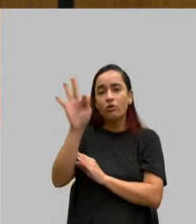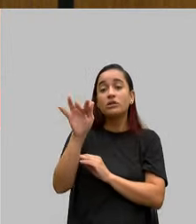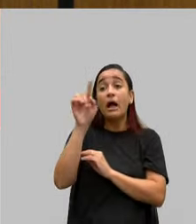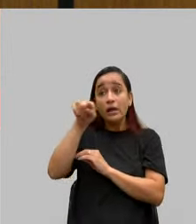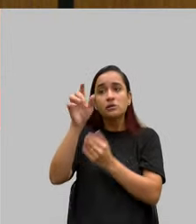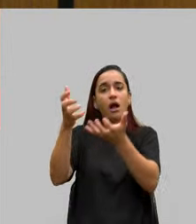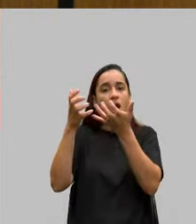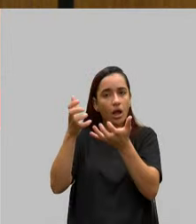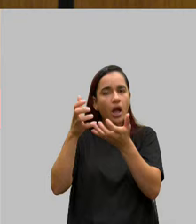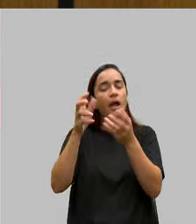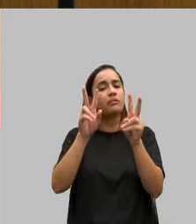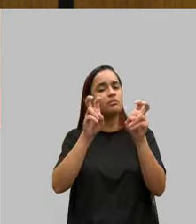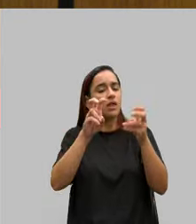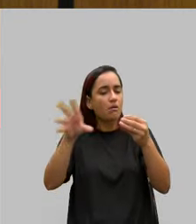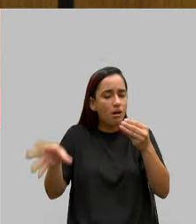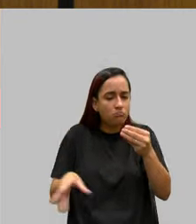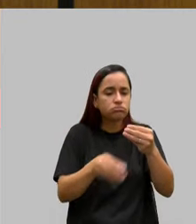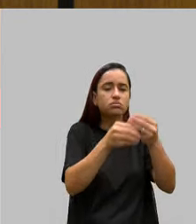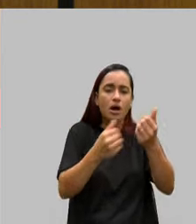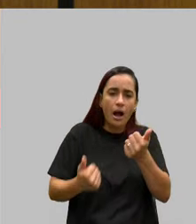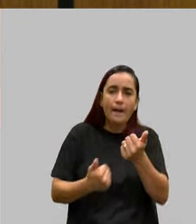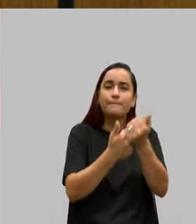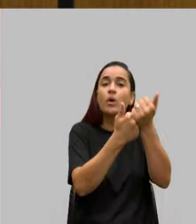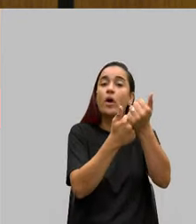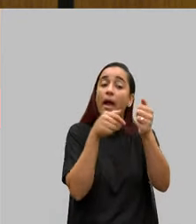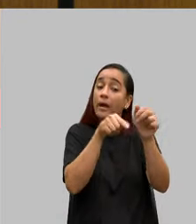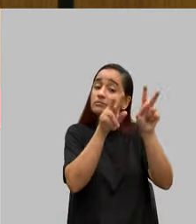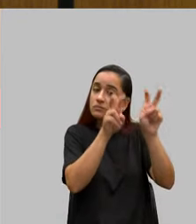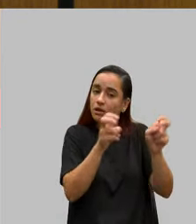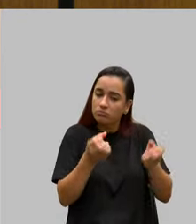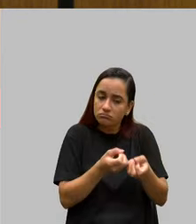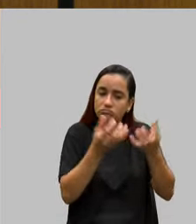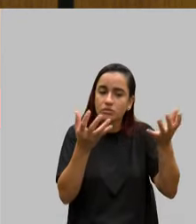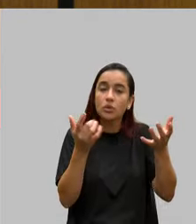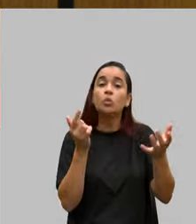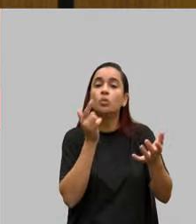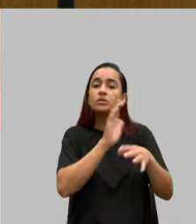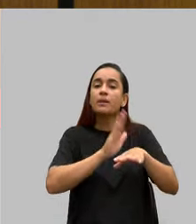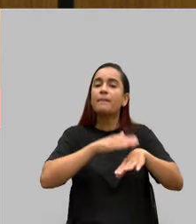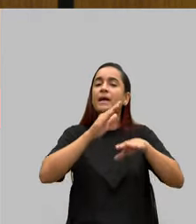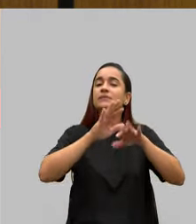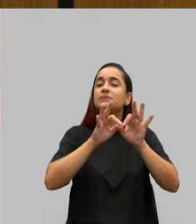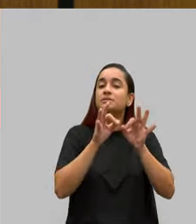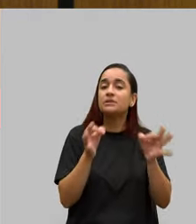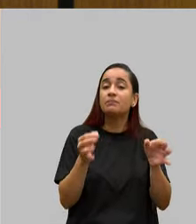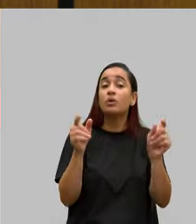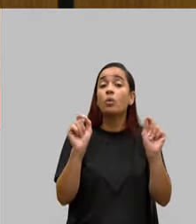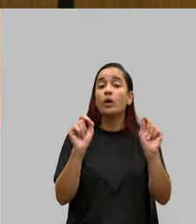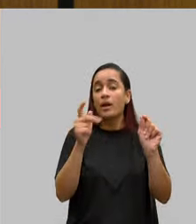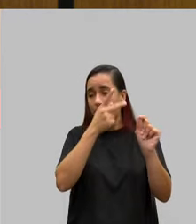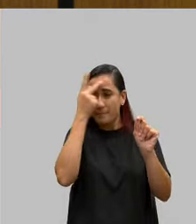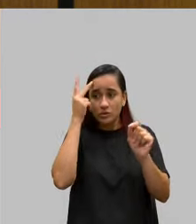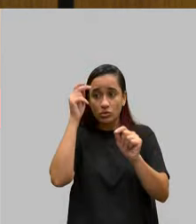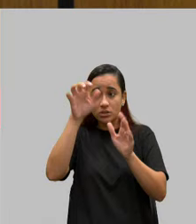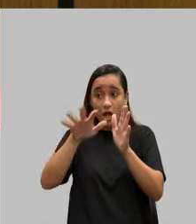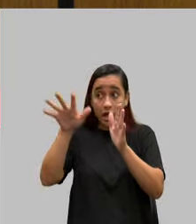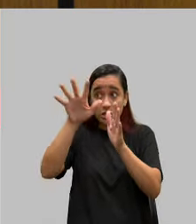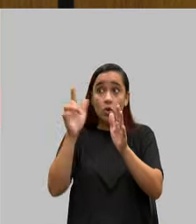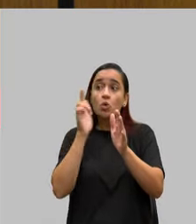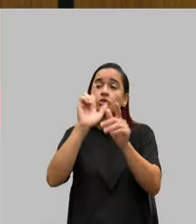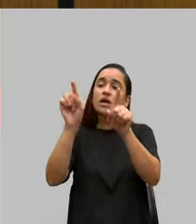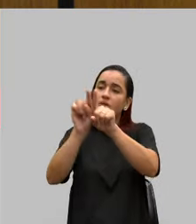quer trazer né essa matéria aí de forma mais simples para que as pessoas daquela região também entendam e